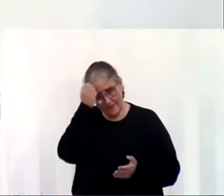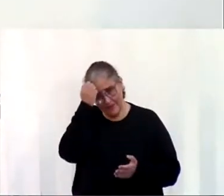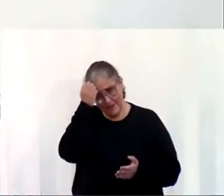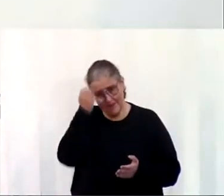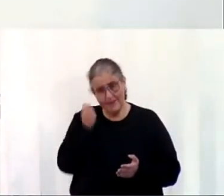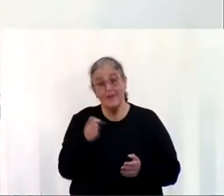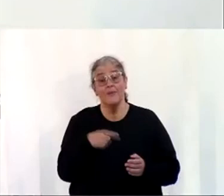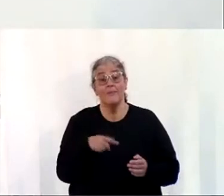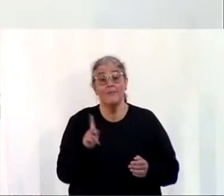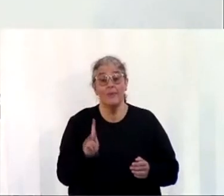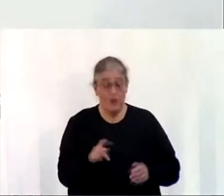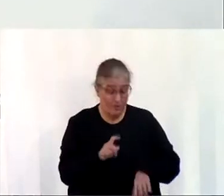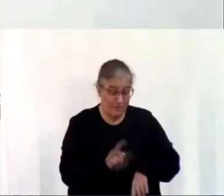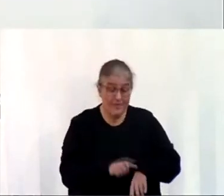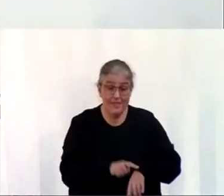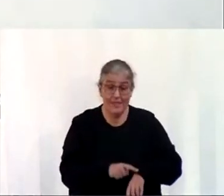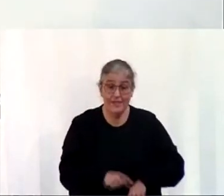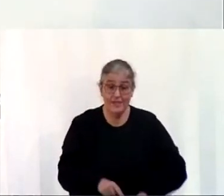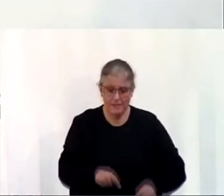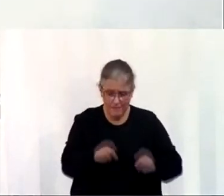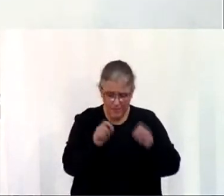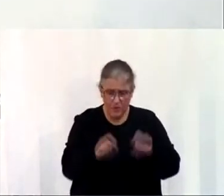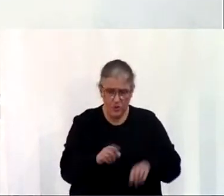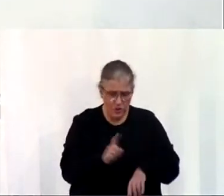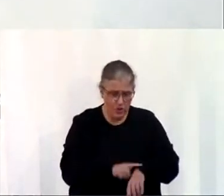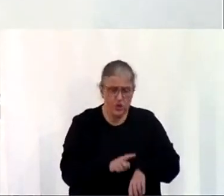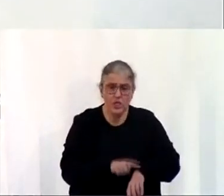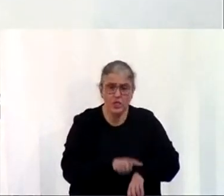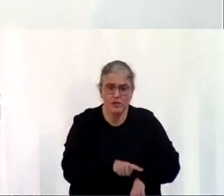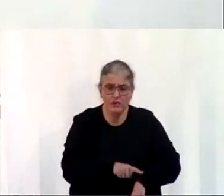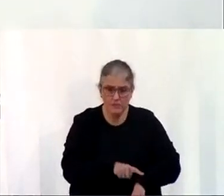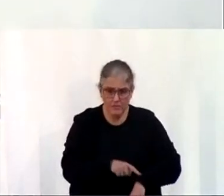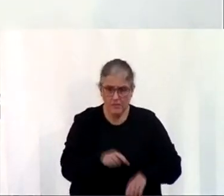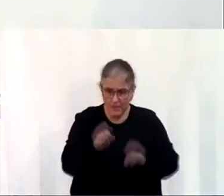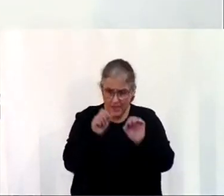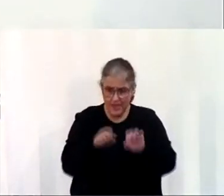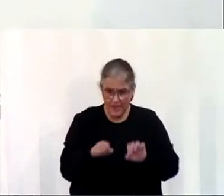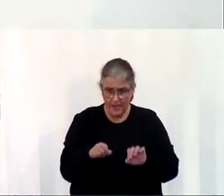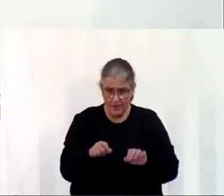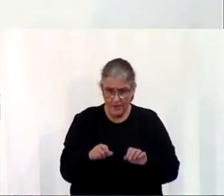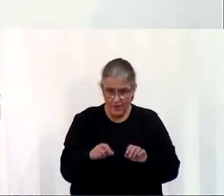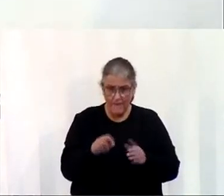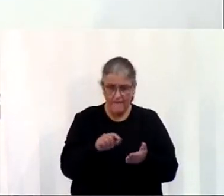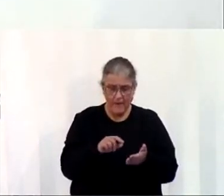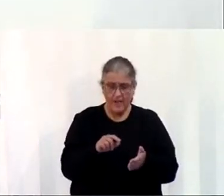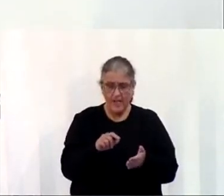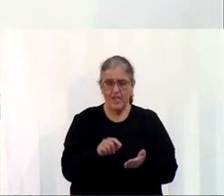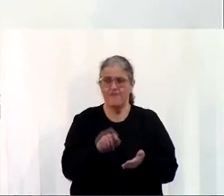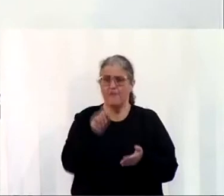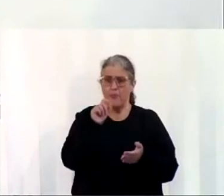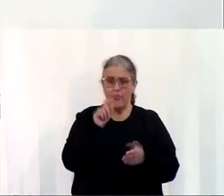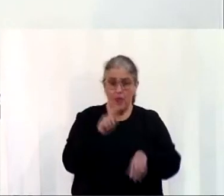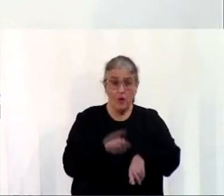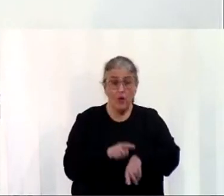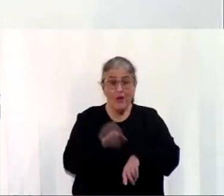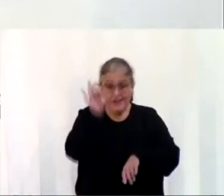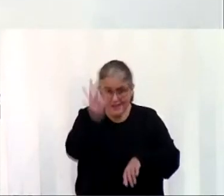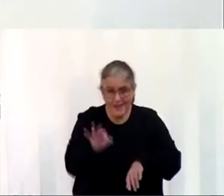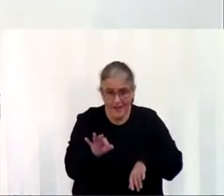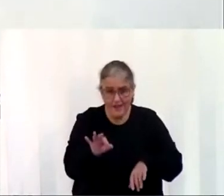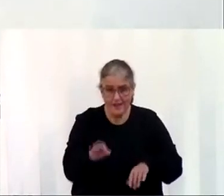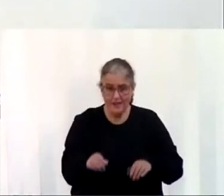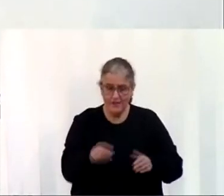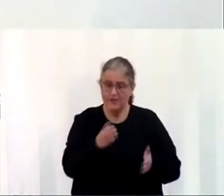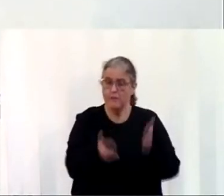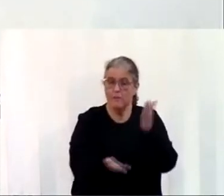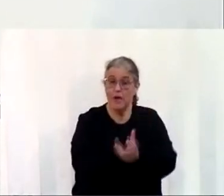ler a Bíblia. Na agenda do nosso dia, o horário de orar. Alguns dizem: eu oro sem cessar. Isso é quase uma mentira.